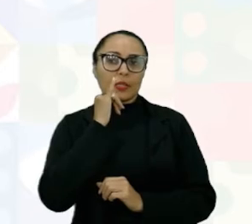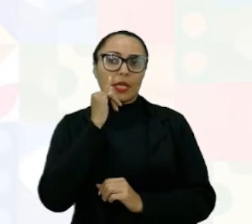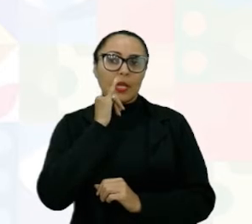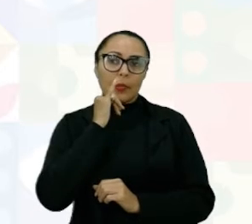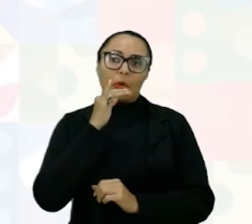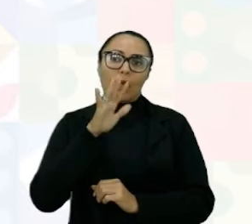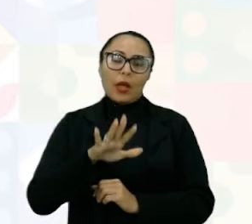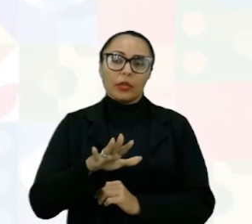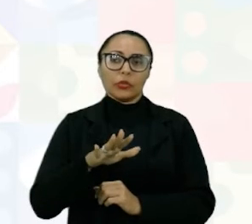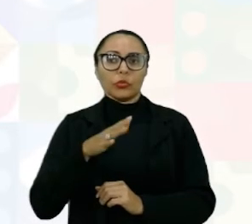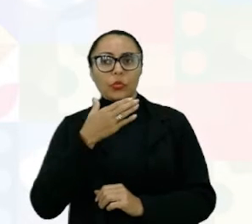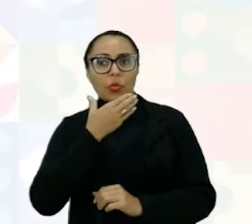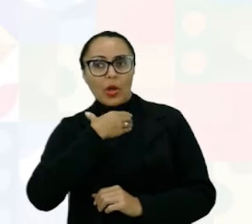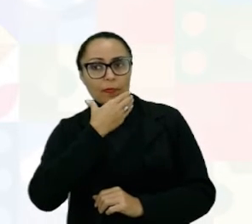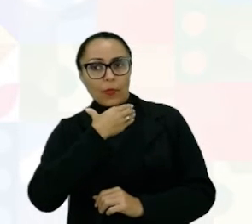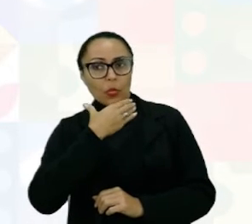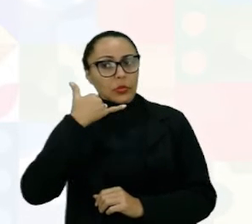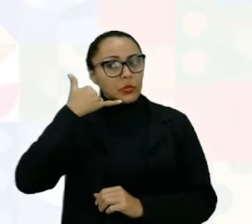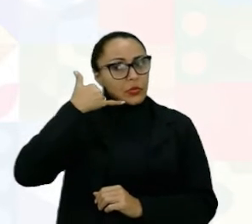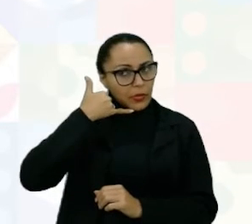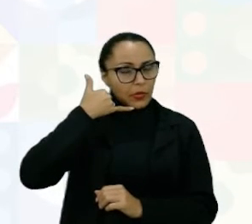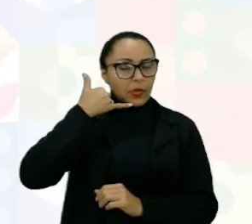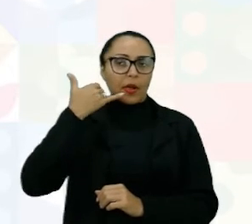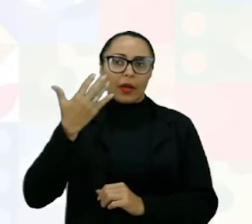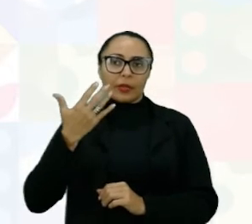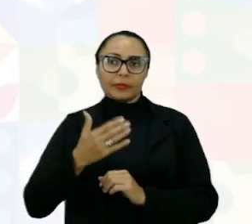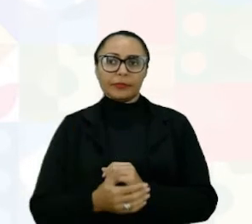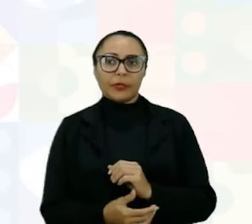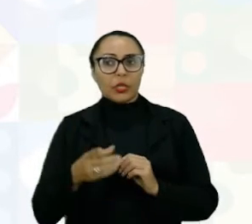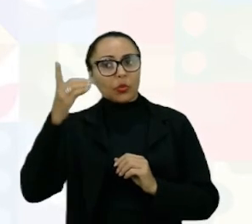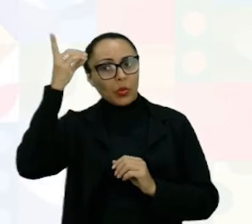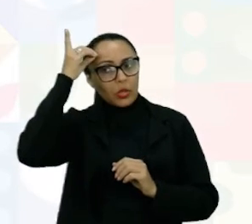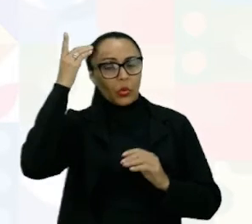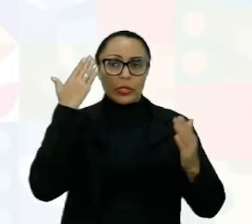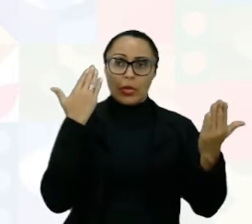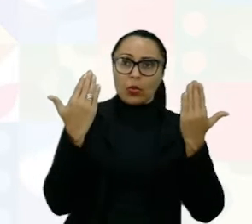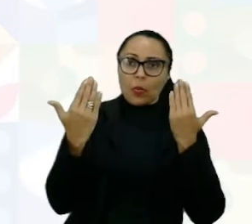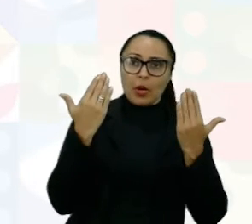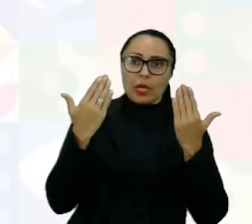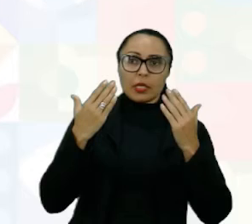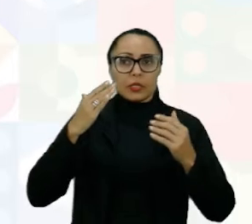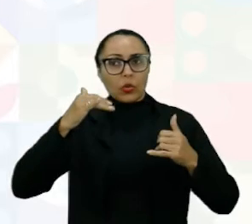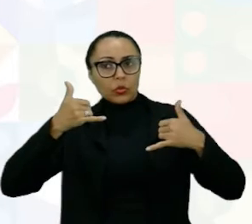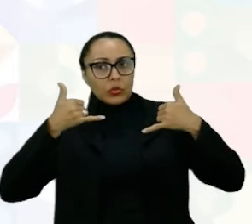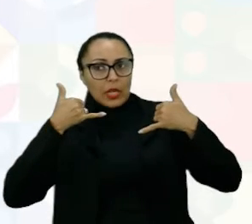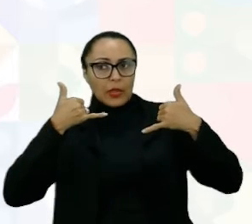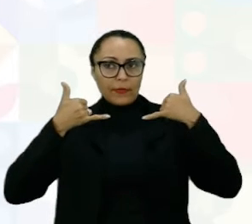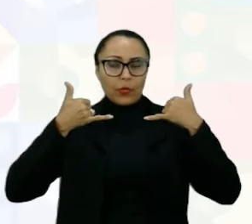iPhone e do Android, do celular iPhone e do Android.